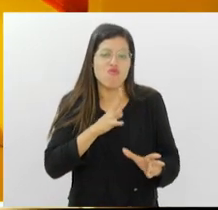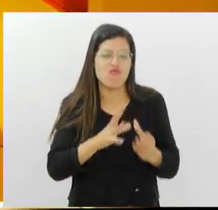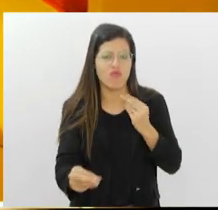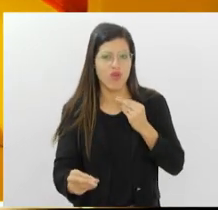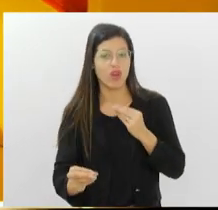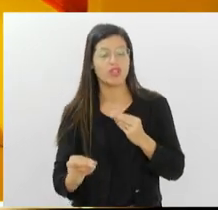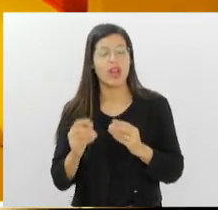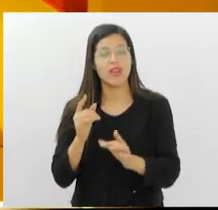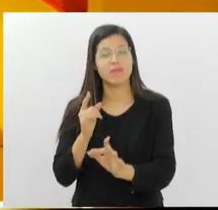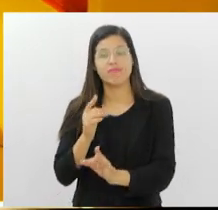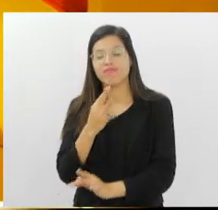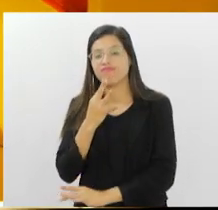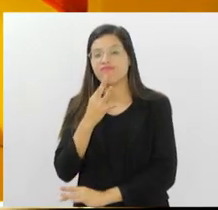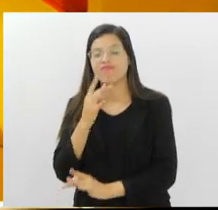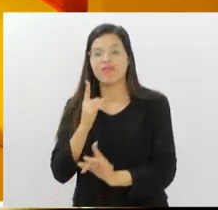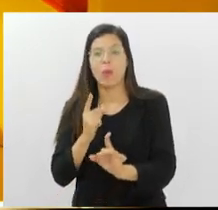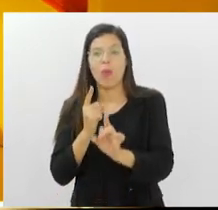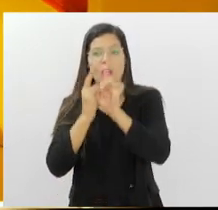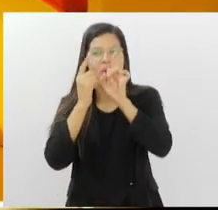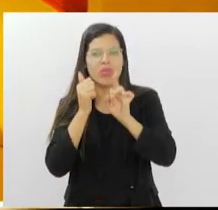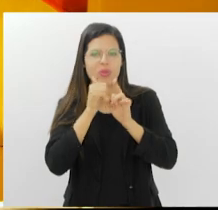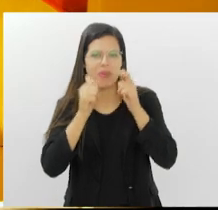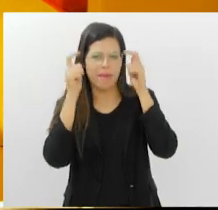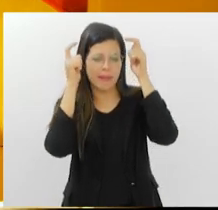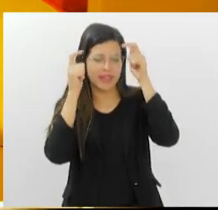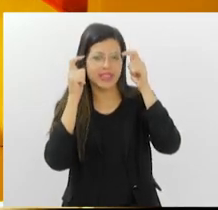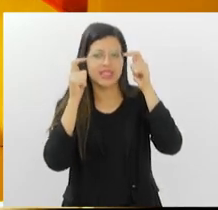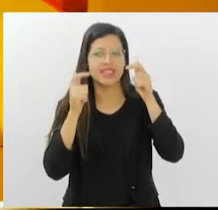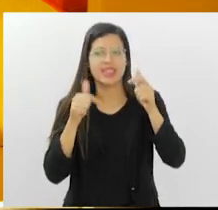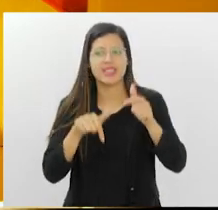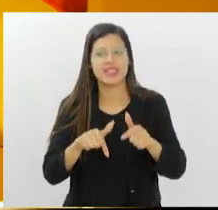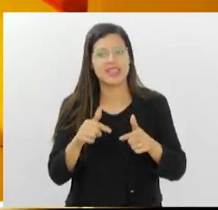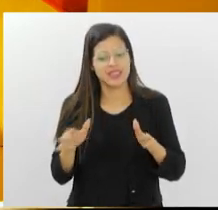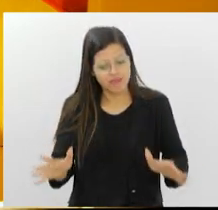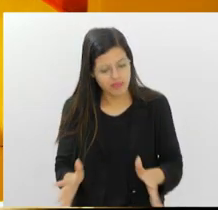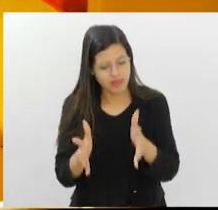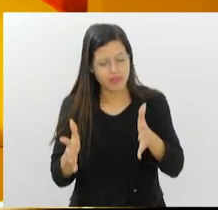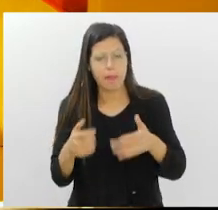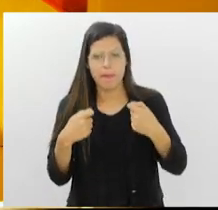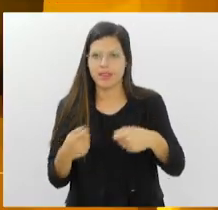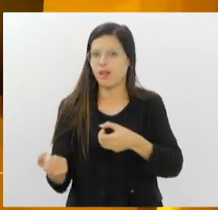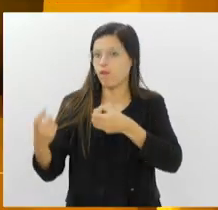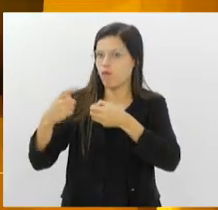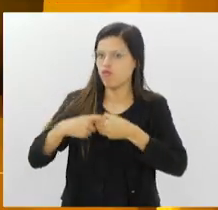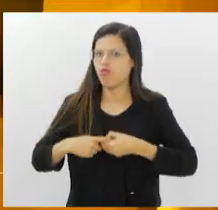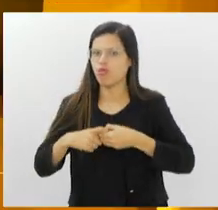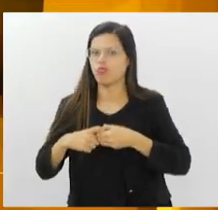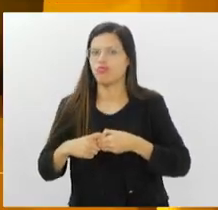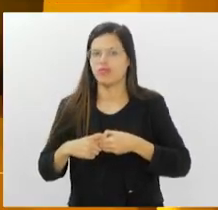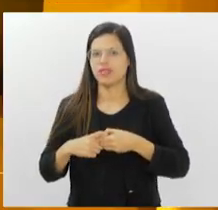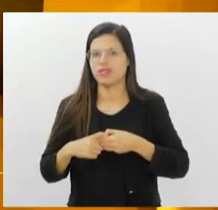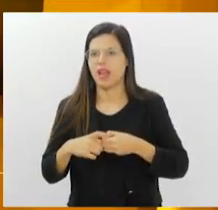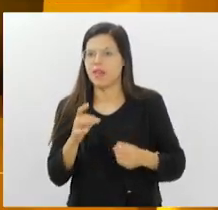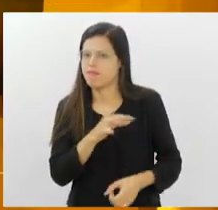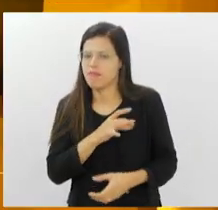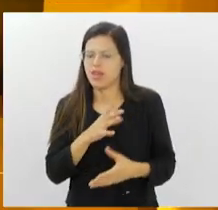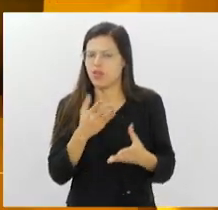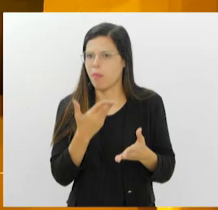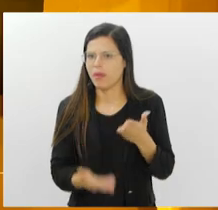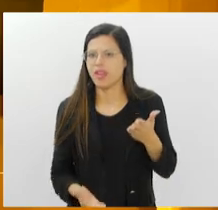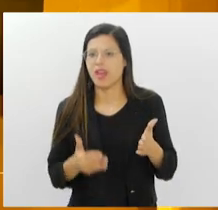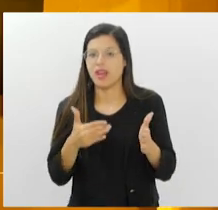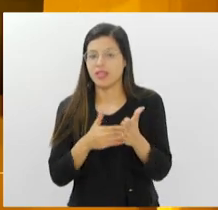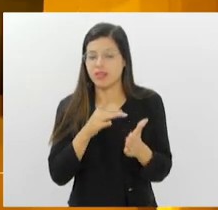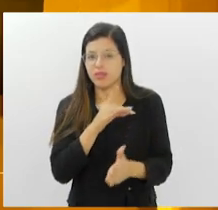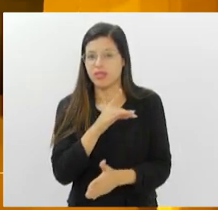uma princesa que o faz entender que precisa voltar e encarar seus medos e desafios. A peça fica em cartaz do dia 12 ao